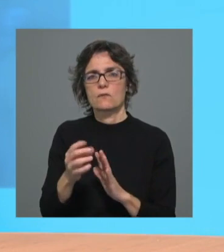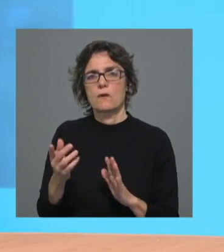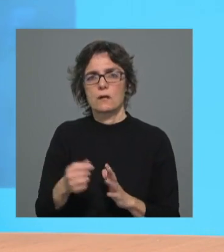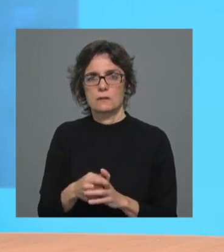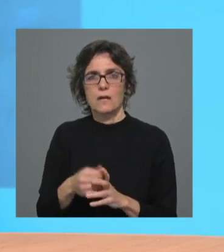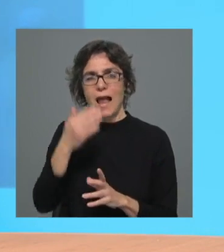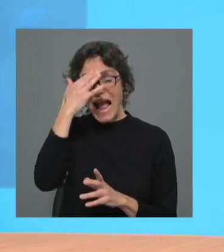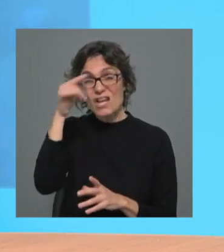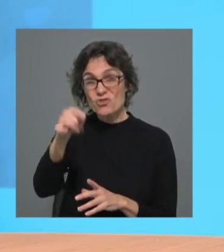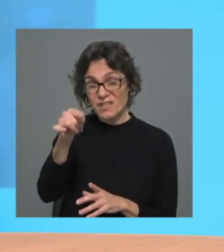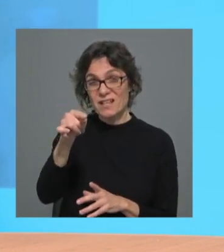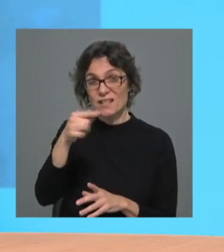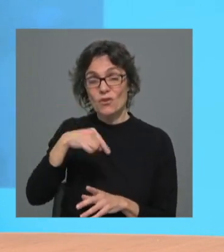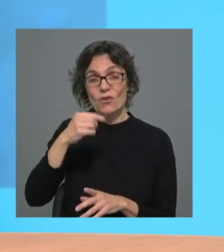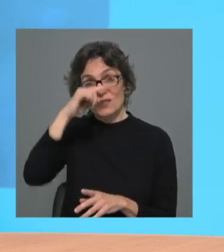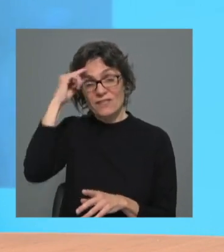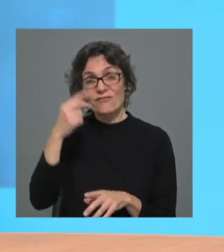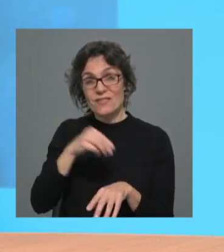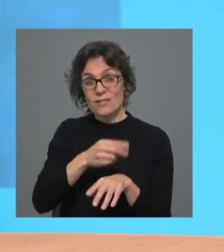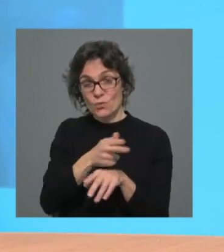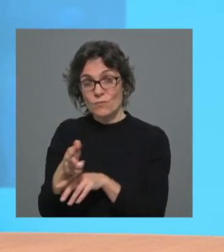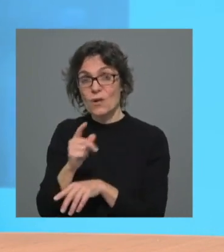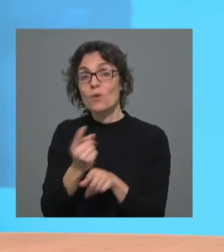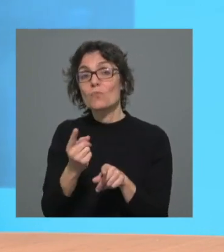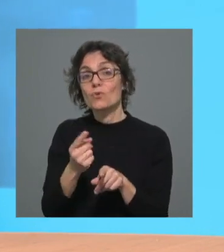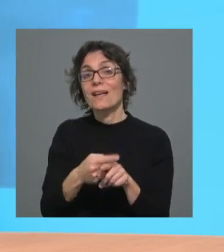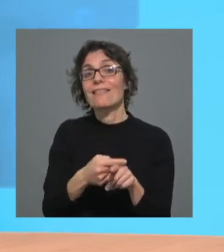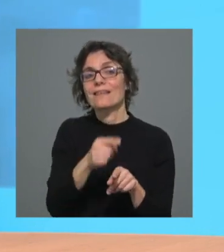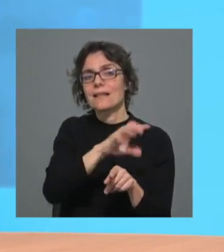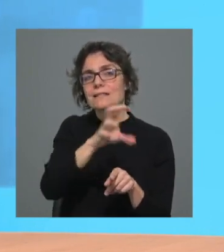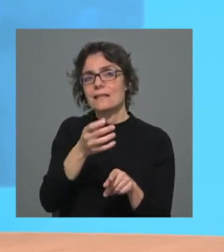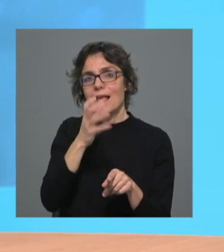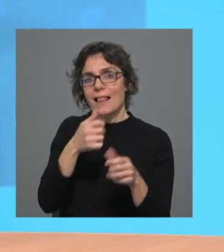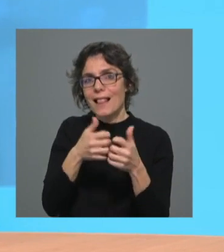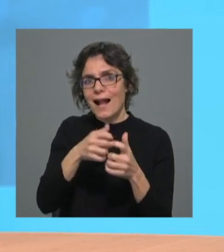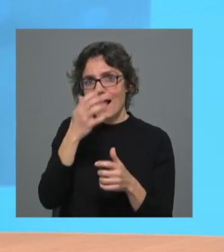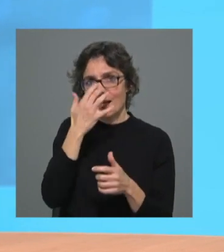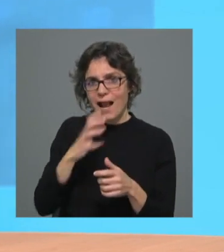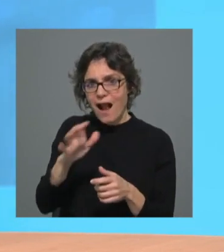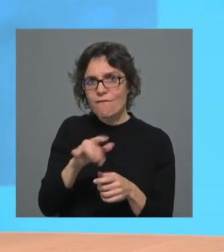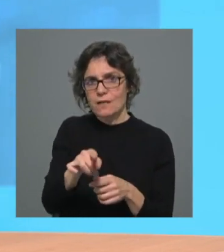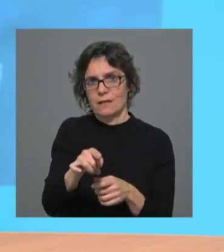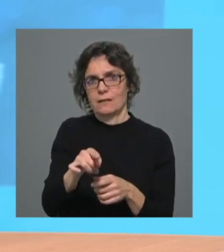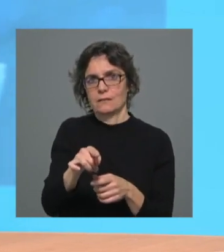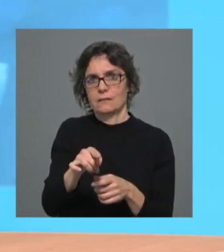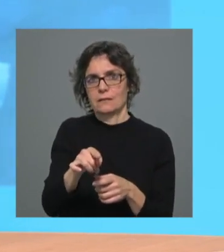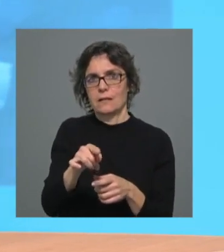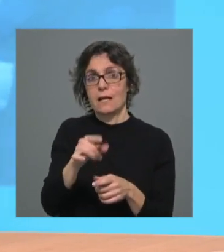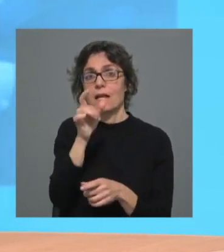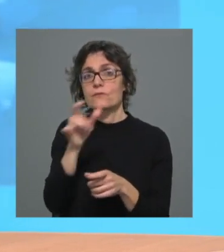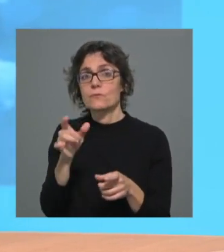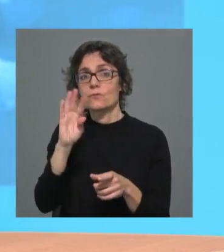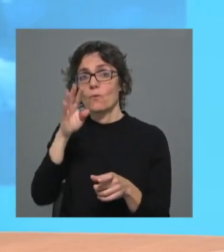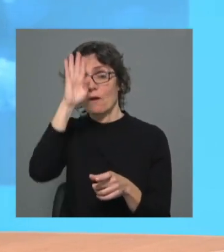interesses que estão por trás das guerras, que vão alimentando as guerras em África, aquilo que o Papa vai dizer a estas pessoas